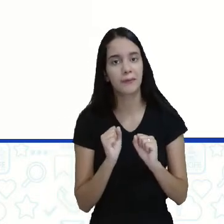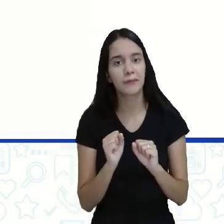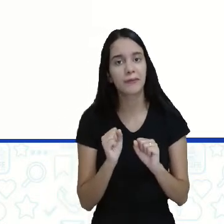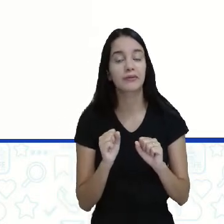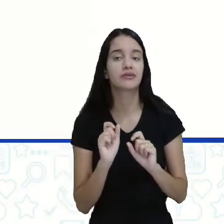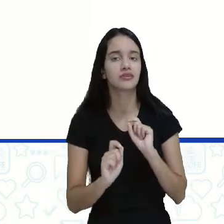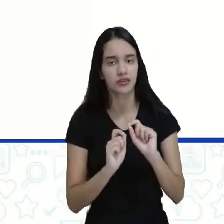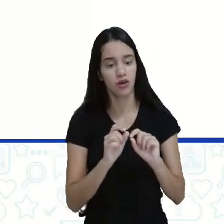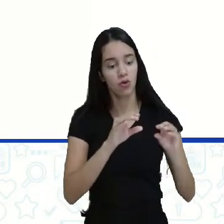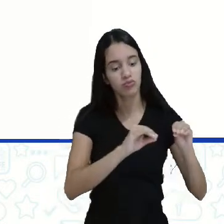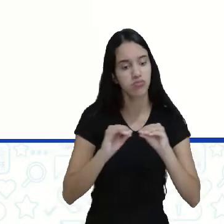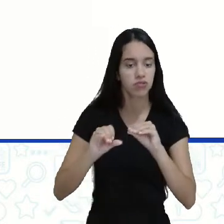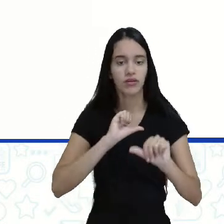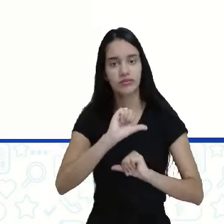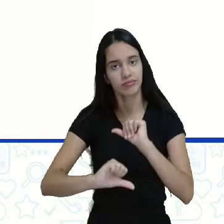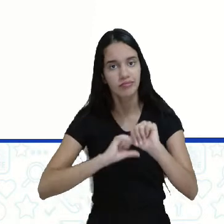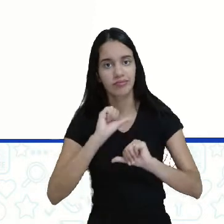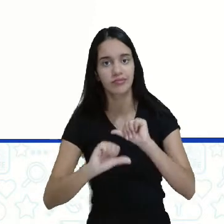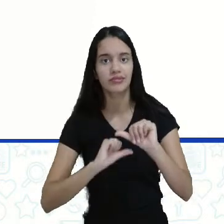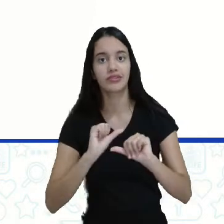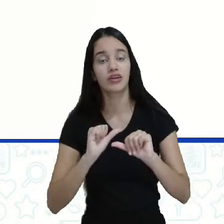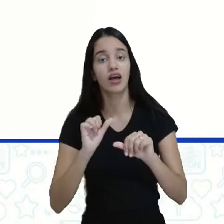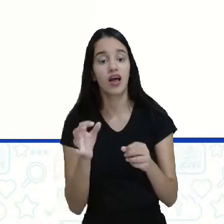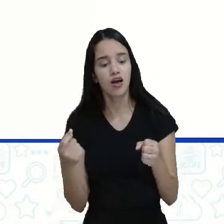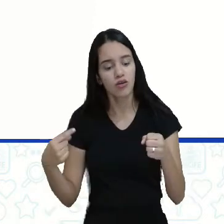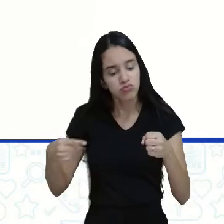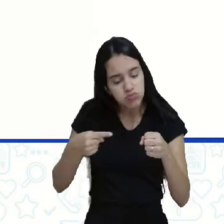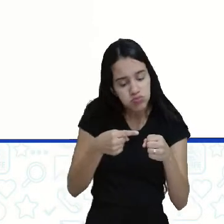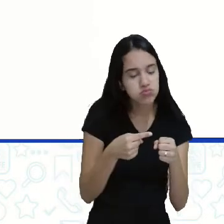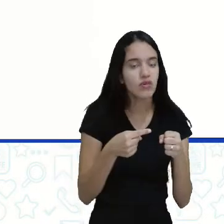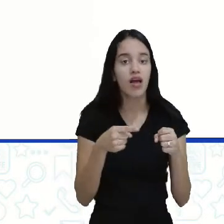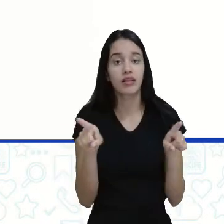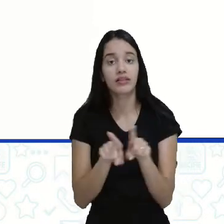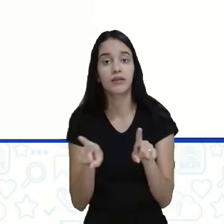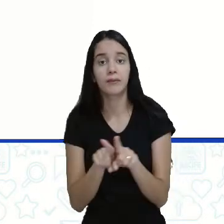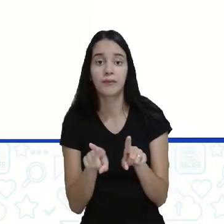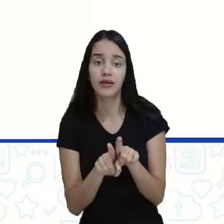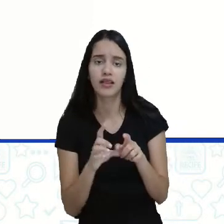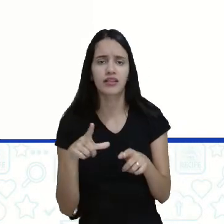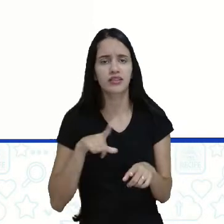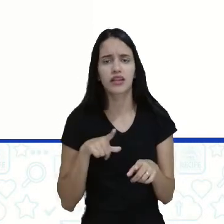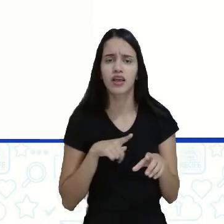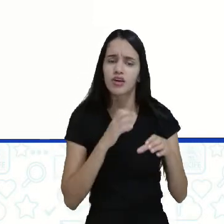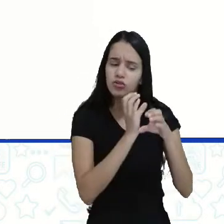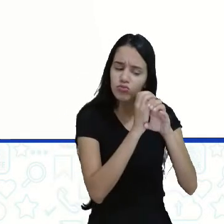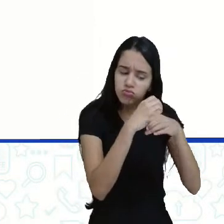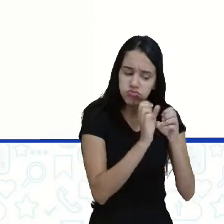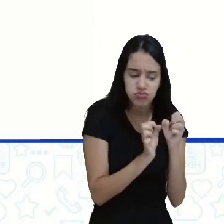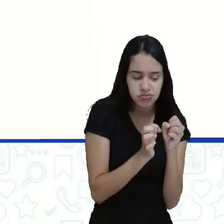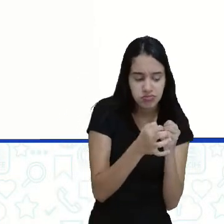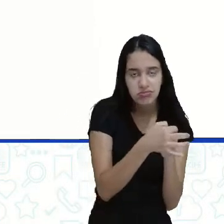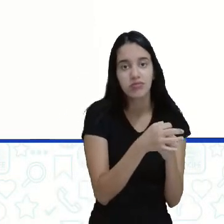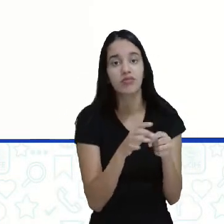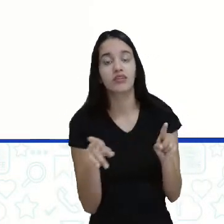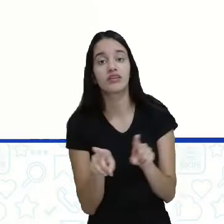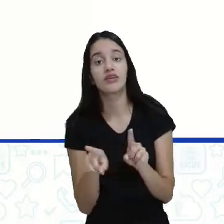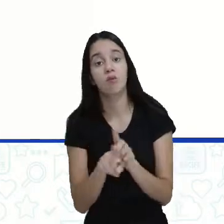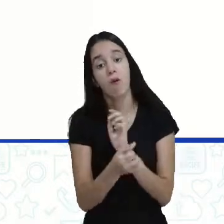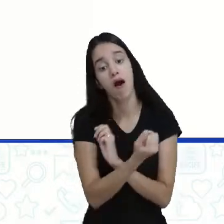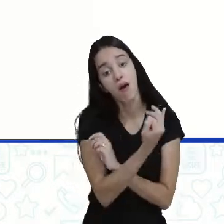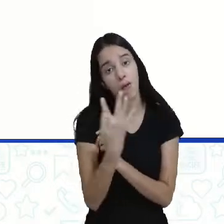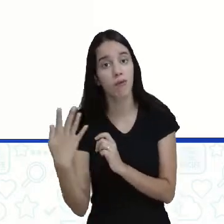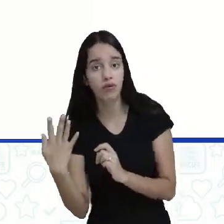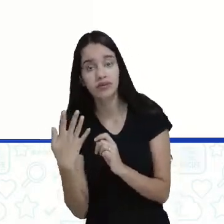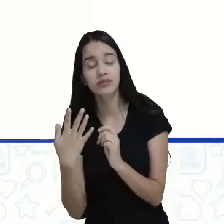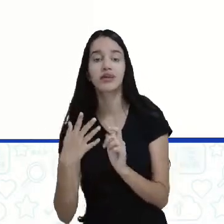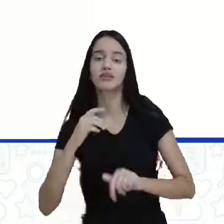prole. No processo de formação de espermatozoides e de óvulos, as células que participam na reprodução fazem uma enorme quantidade de